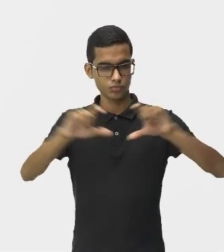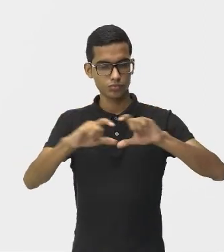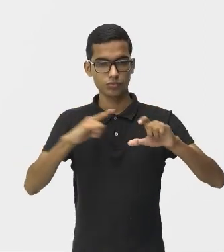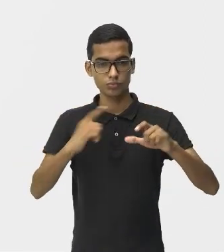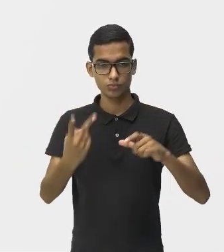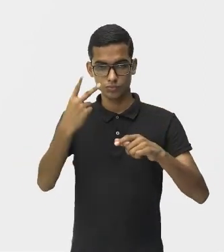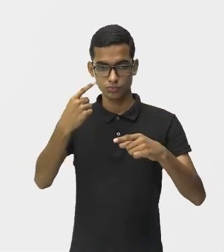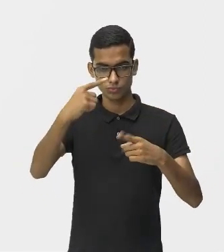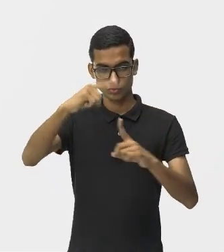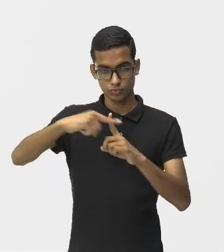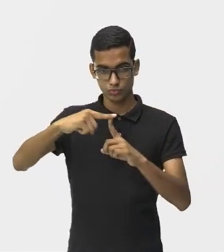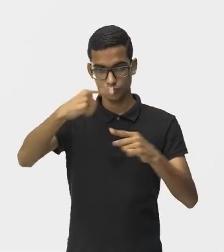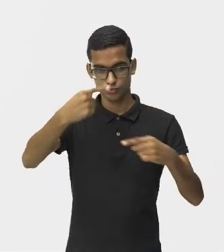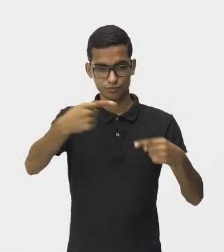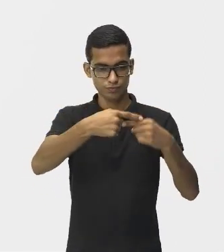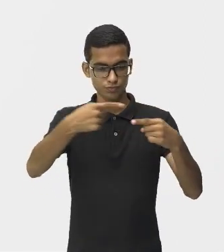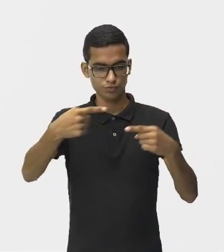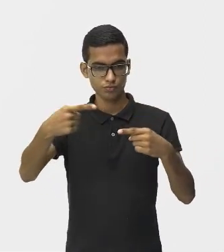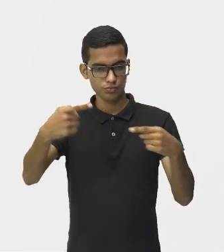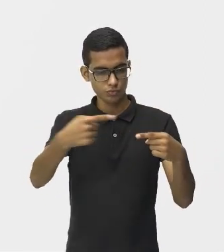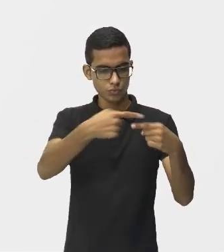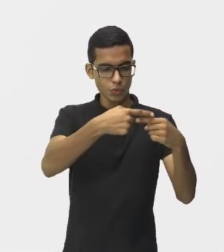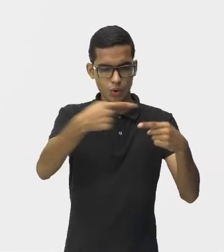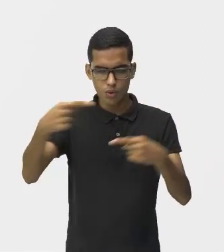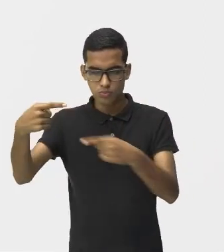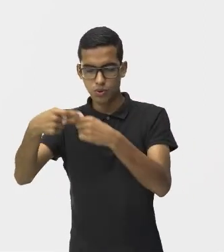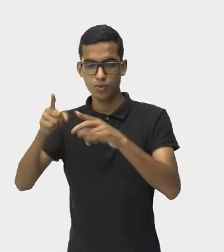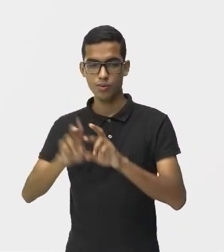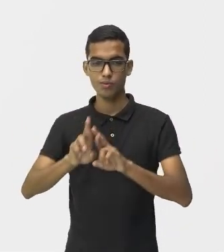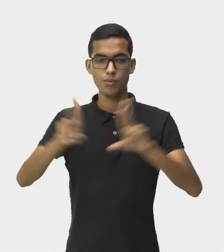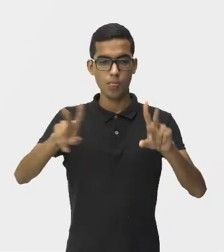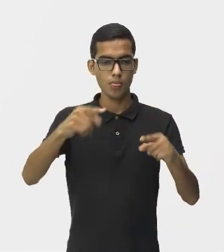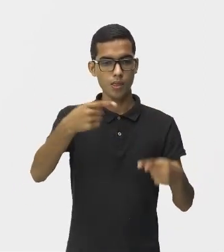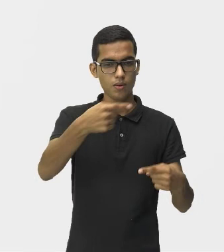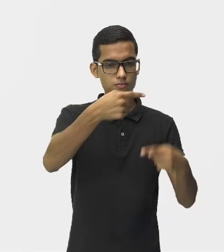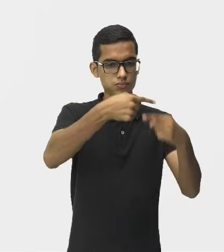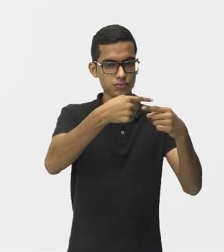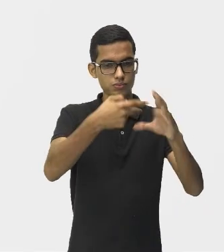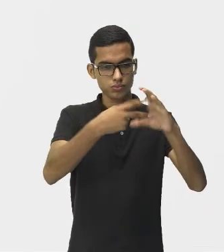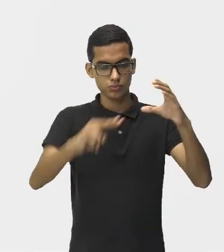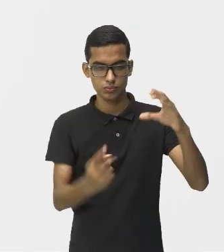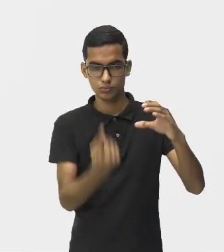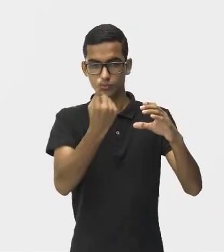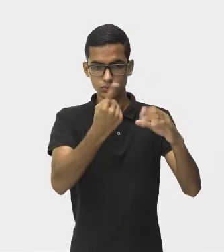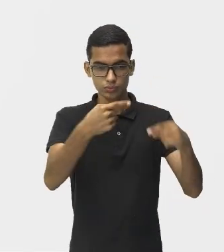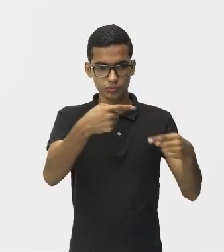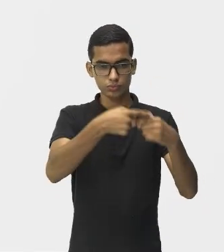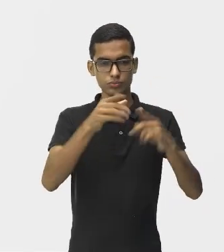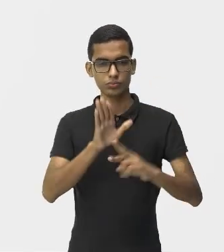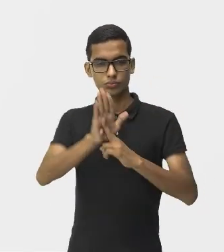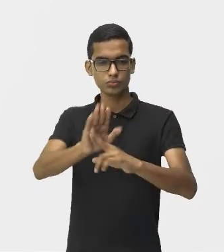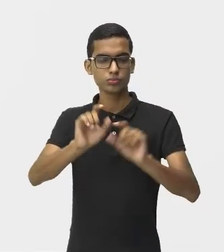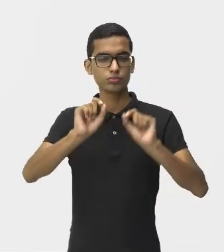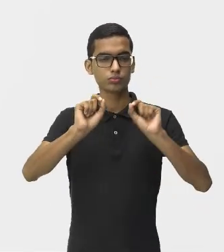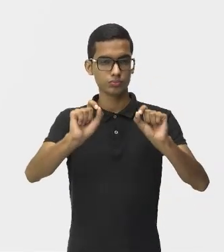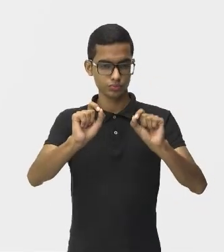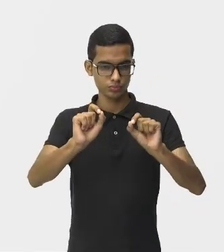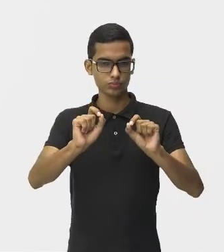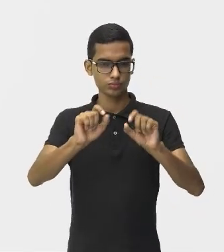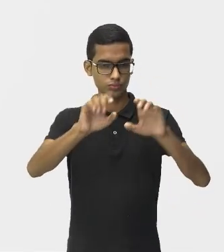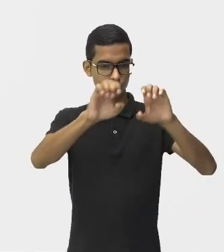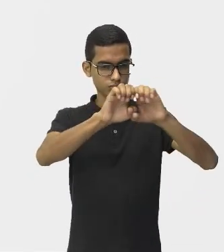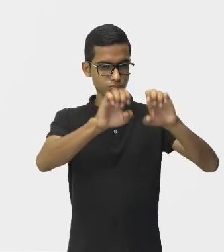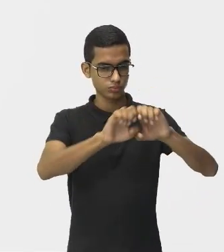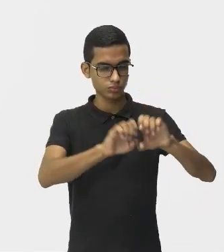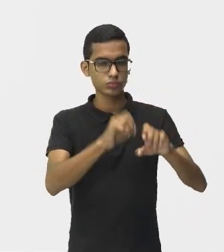pares de cromossomos diferentes. A gente tem aqui, ó, o par de cromossomo 1, que ele está representado aqui nessas